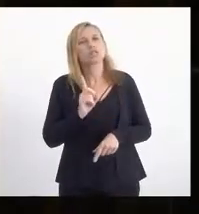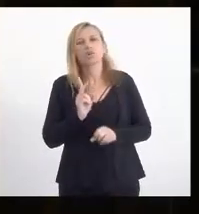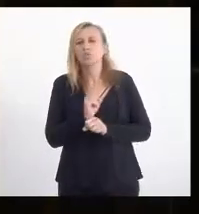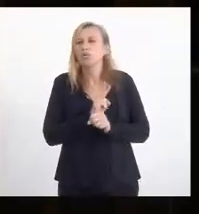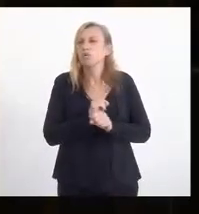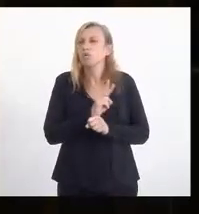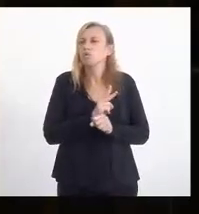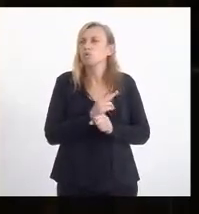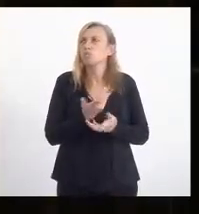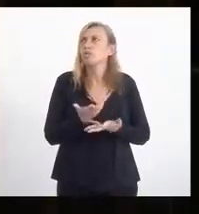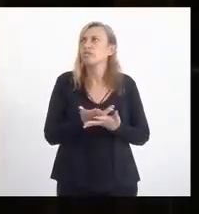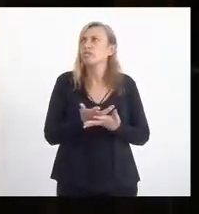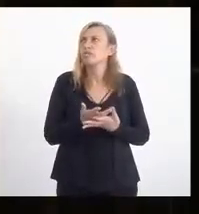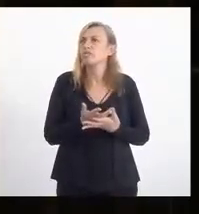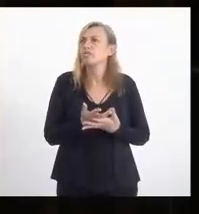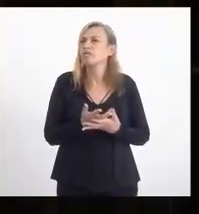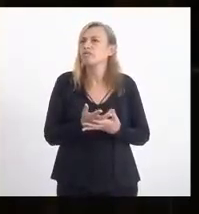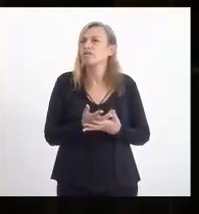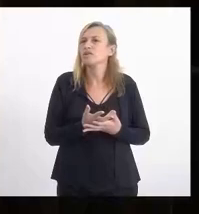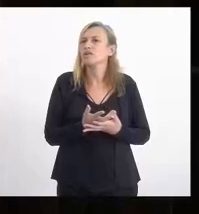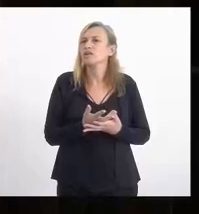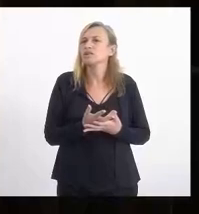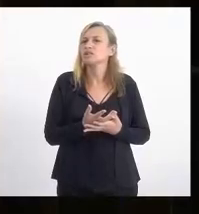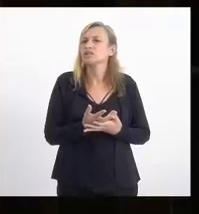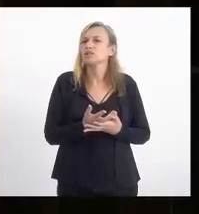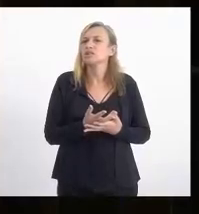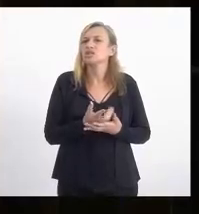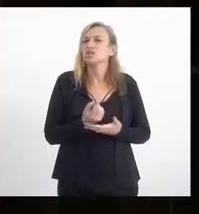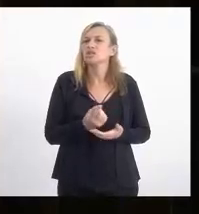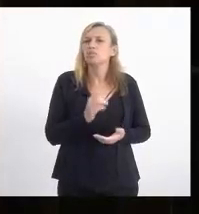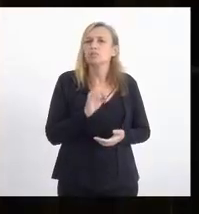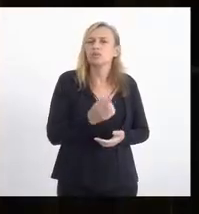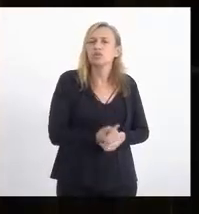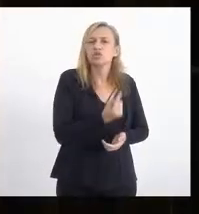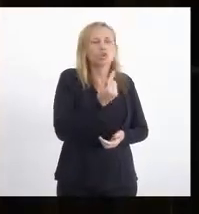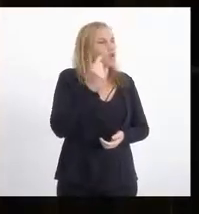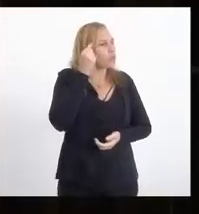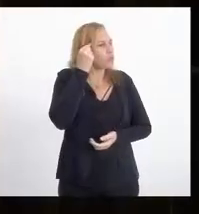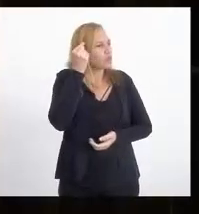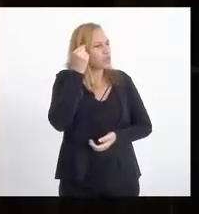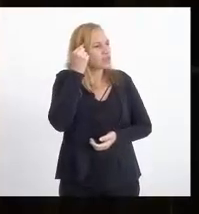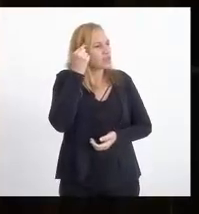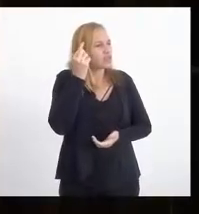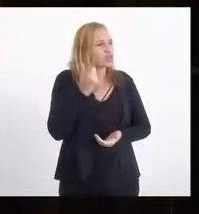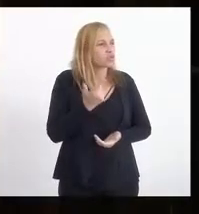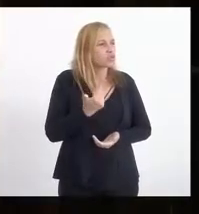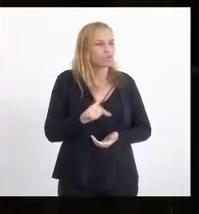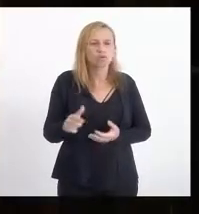procuremos fazer a partir de um pensamento elitista injustificável